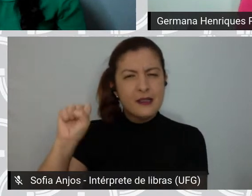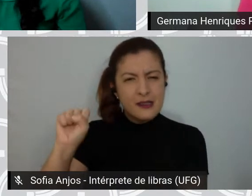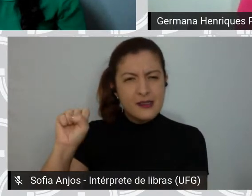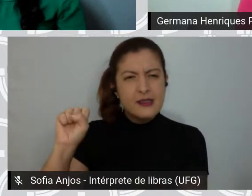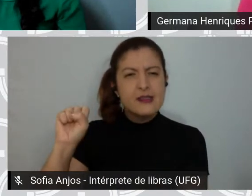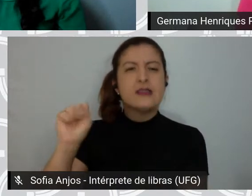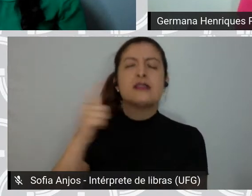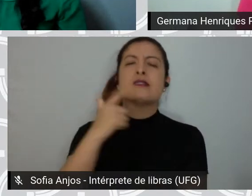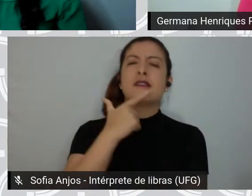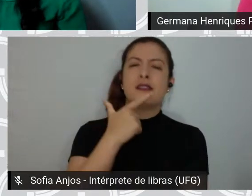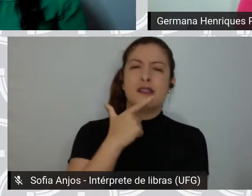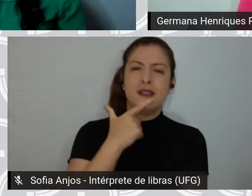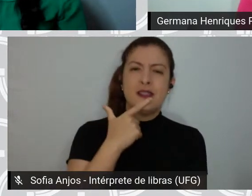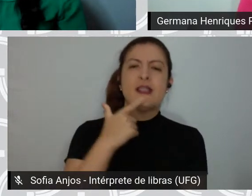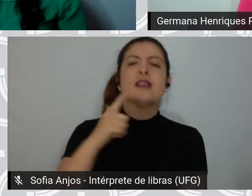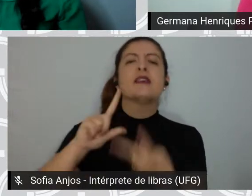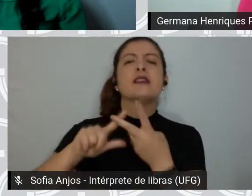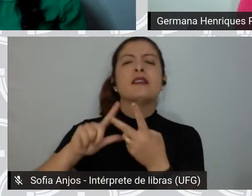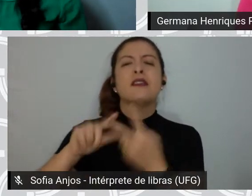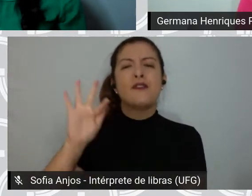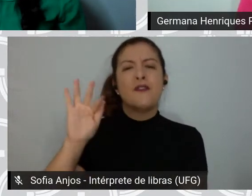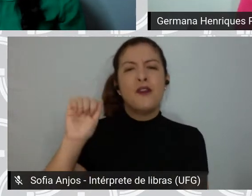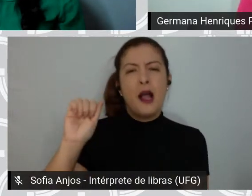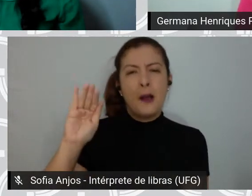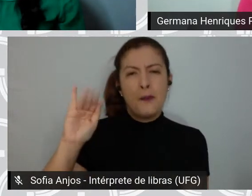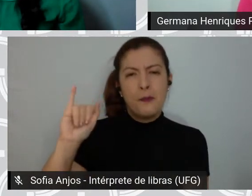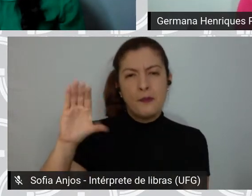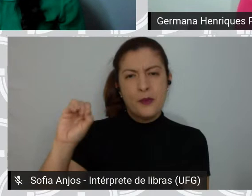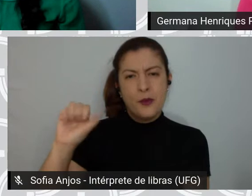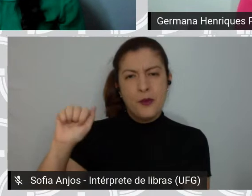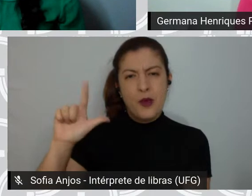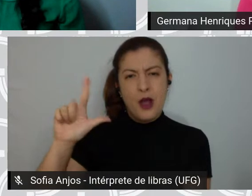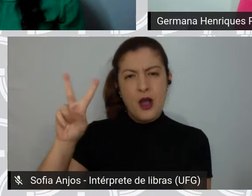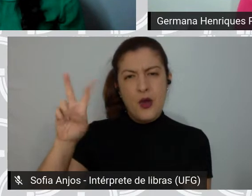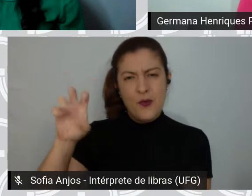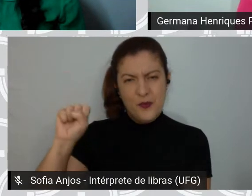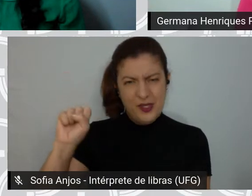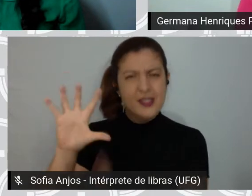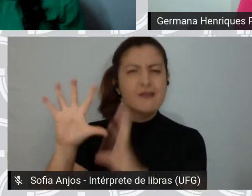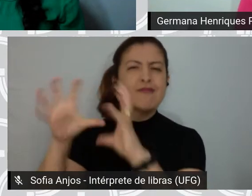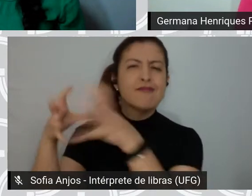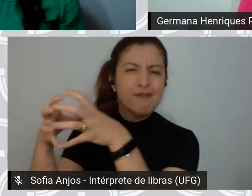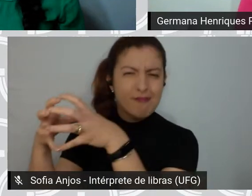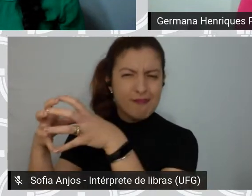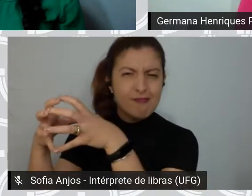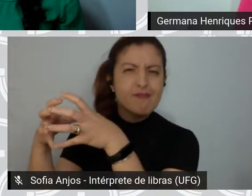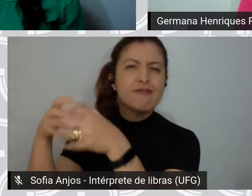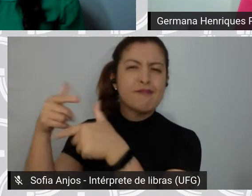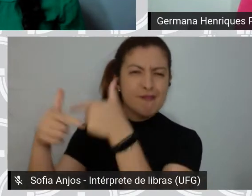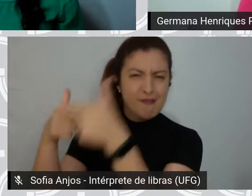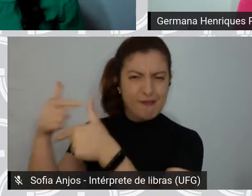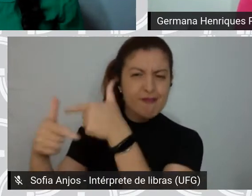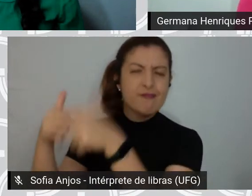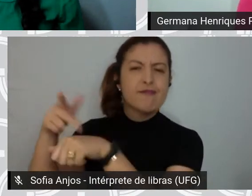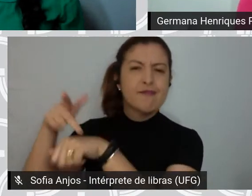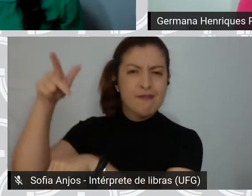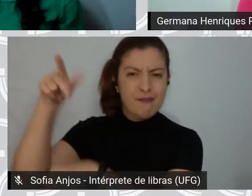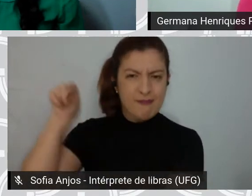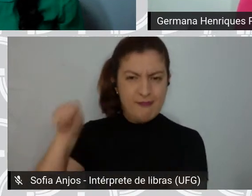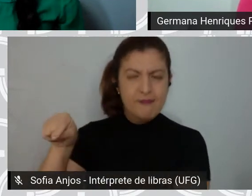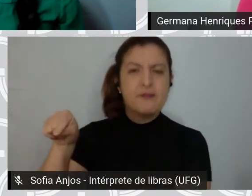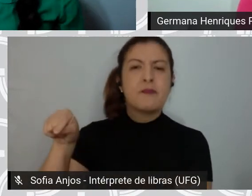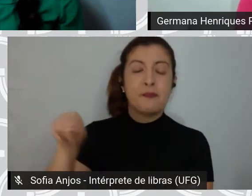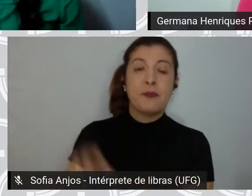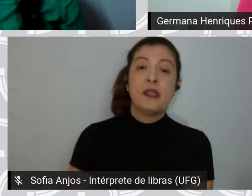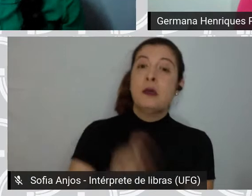Sobre o que Pagano chama de tarefa historiográfica, ela reconhece a sua urgência, né?